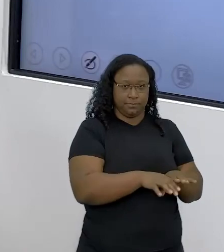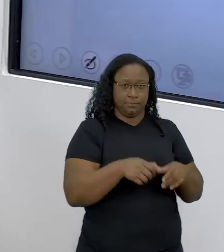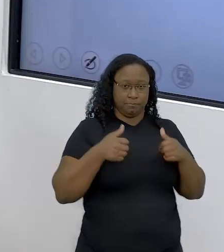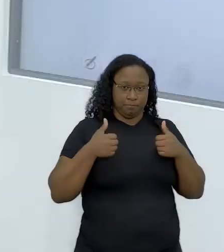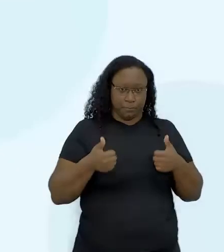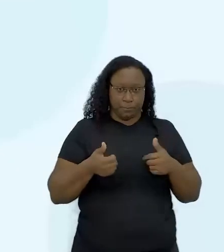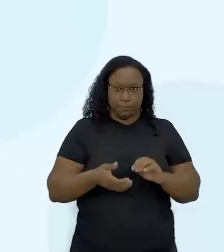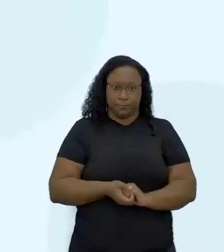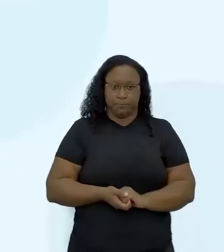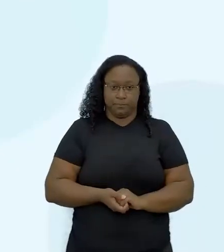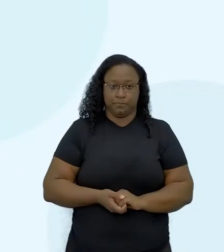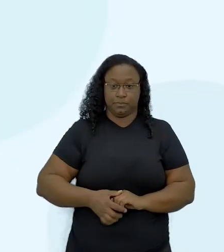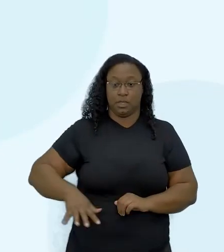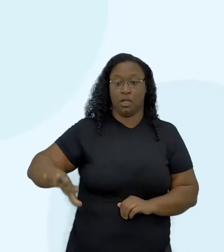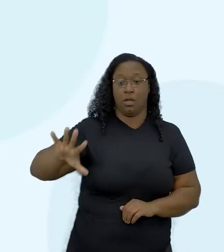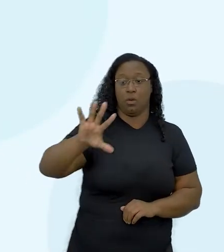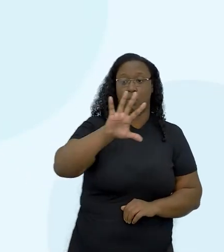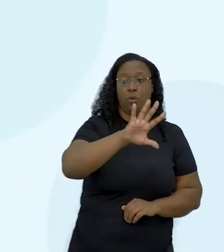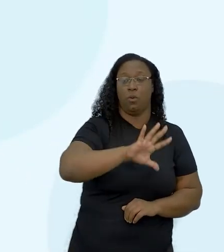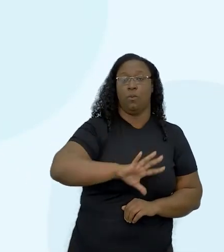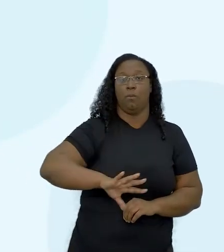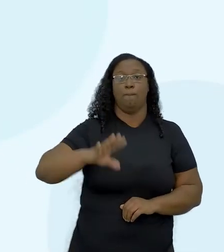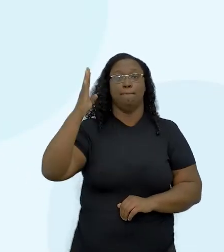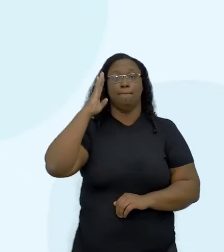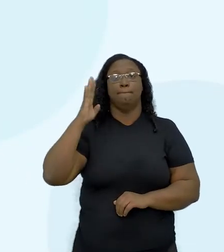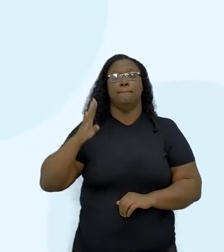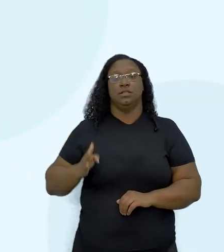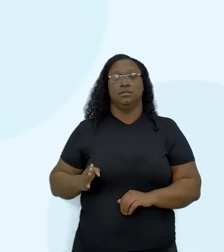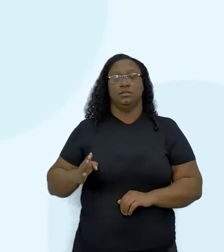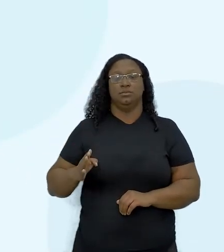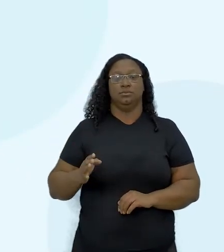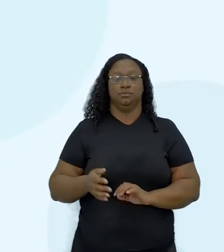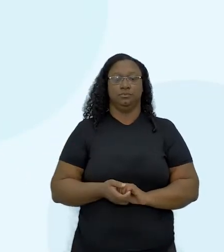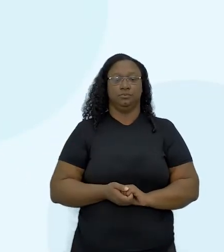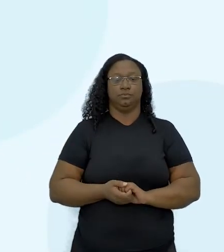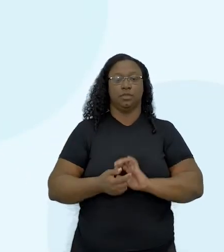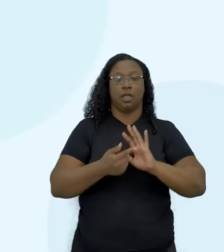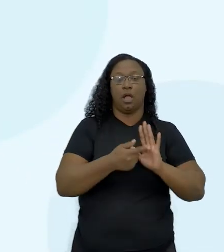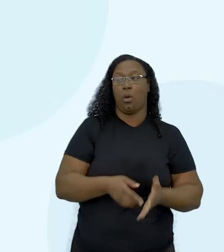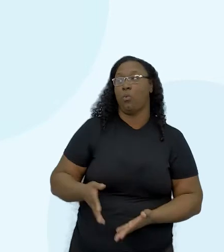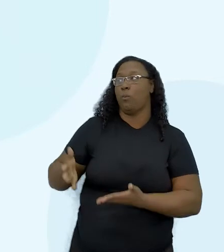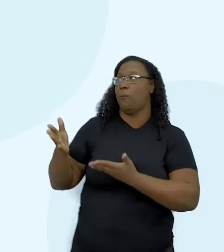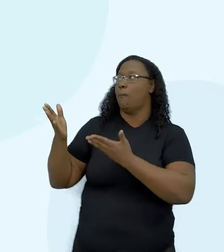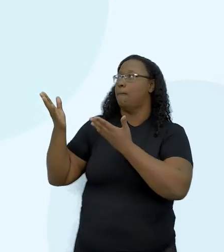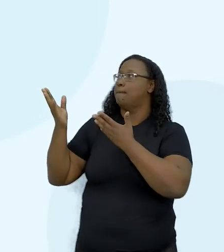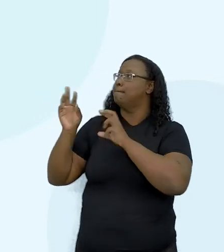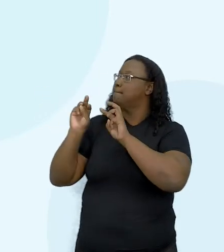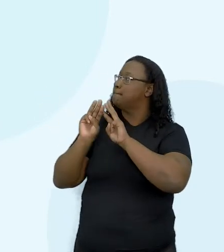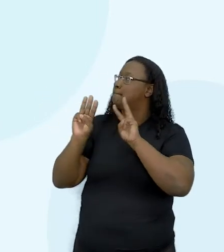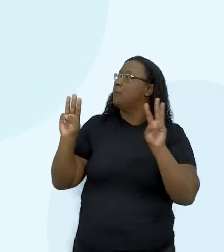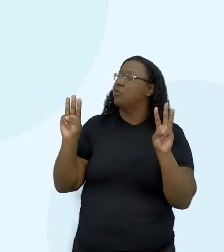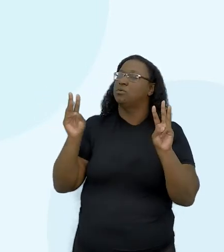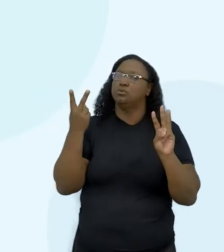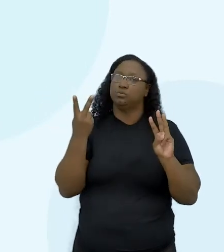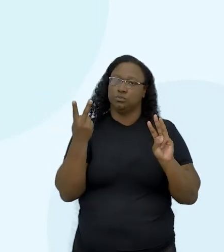cenário brasileiro. Aqui eu estou deixando para vocês, ó, indicação de 2 sites que são